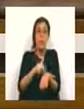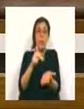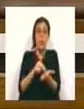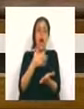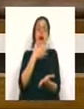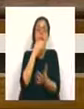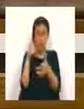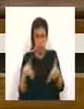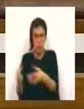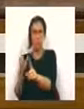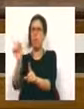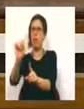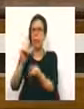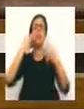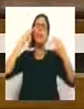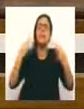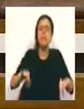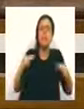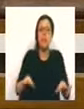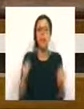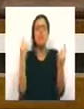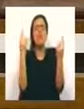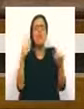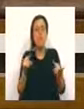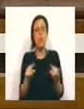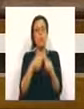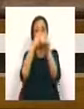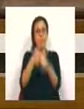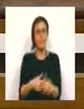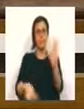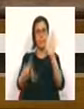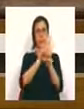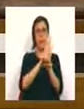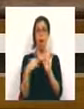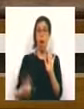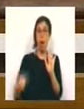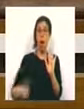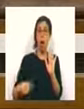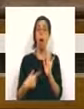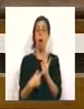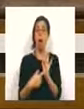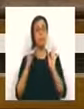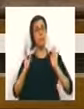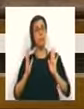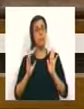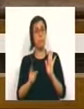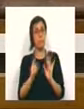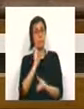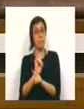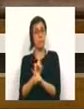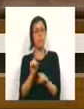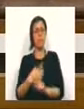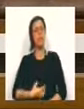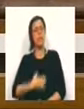pela estratégia, é mais simples, é só dar cumprimento às leis que já existem e é precisamente esse